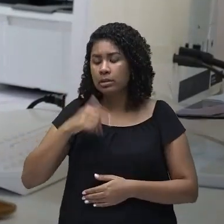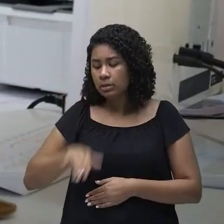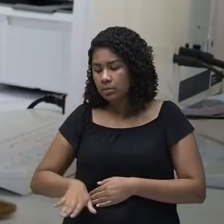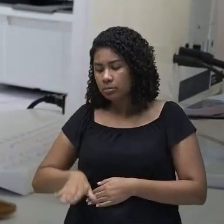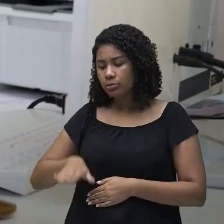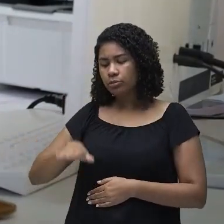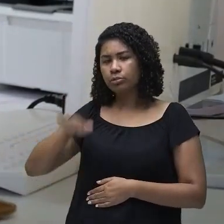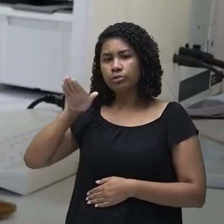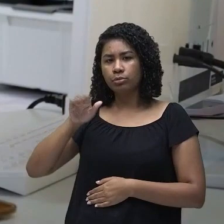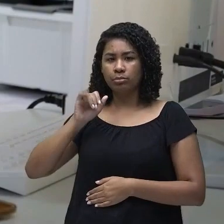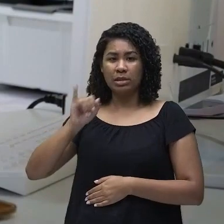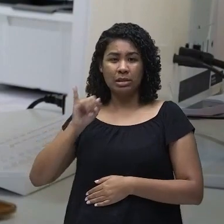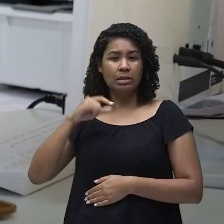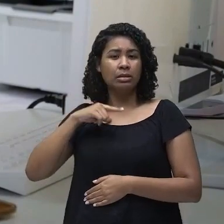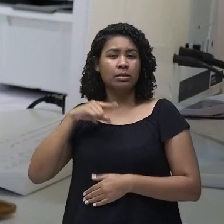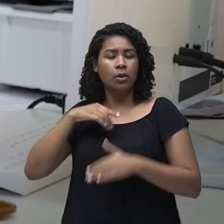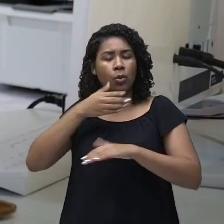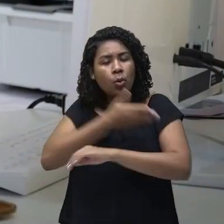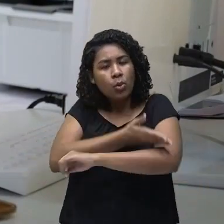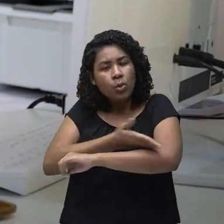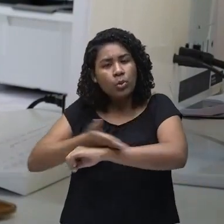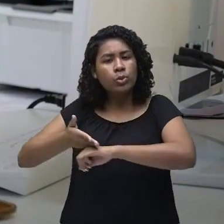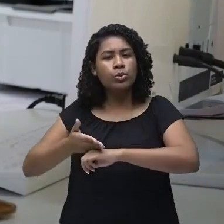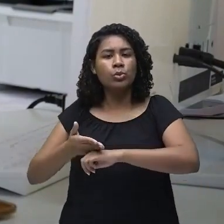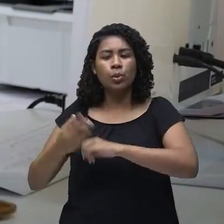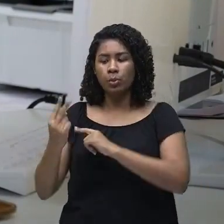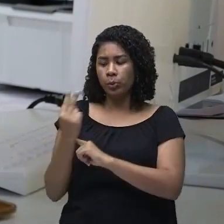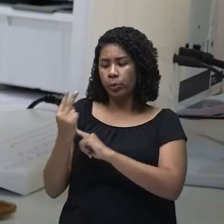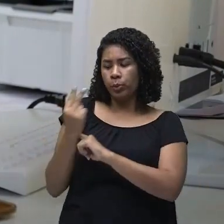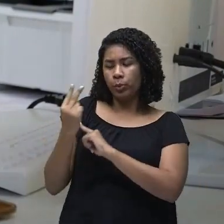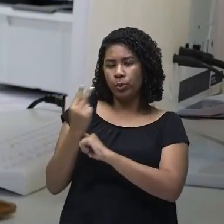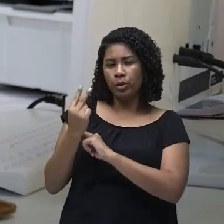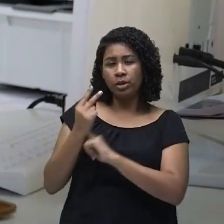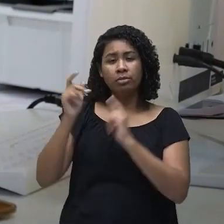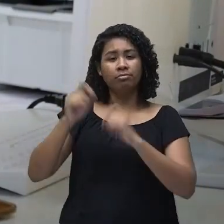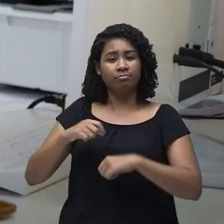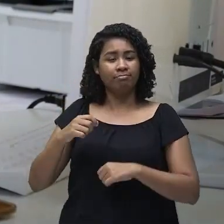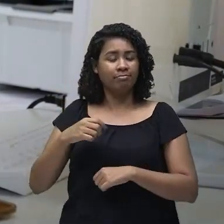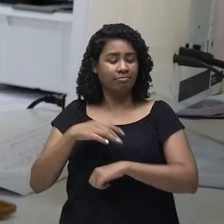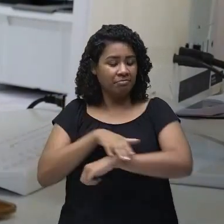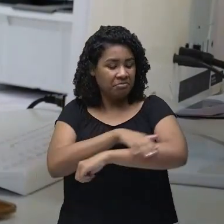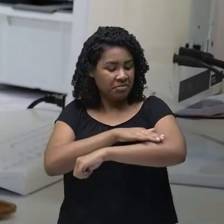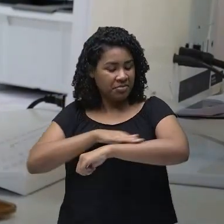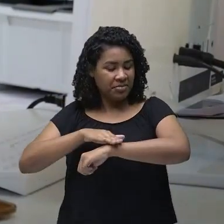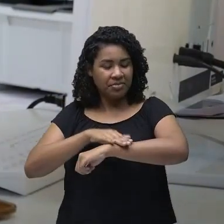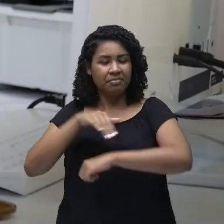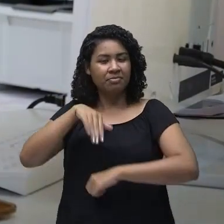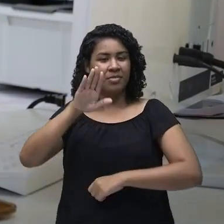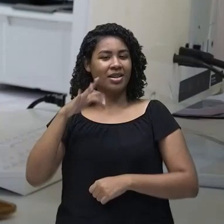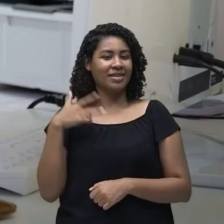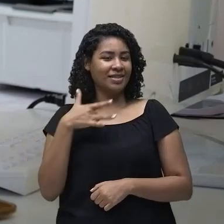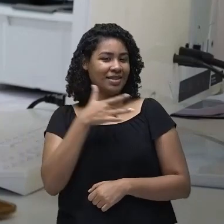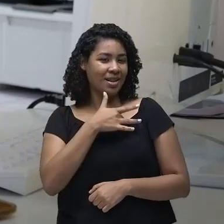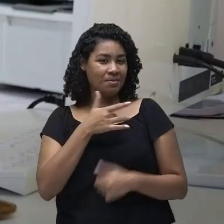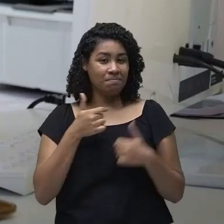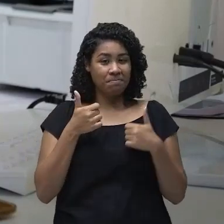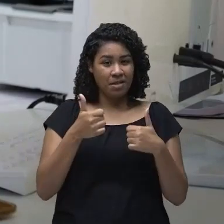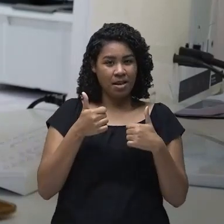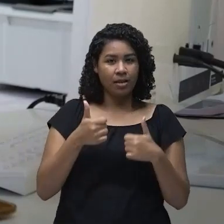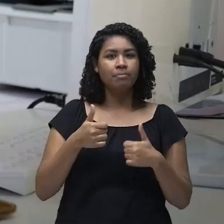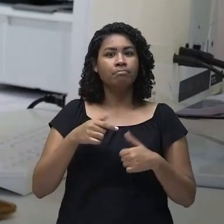a gente cultiva bons cuidados, bons hábitos desde criança, a gente vai ter uma pele mais saudável futuramente, né? Tanto em